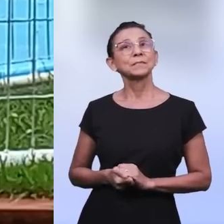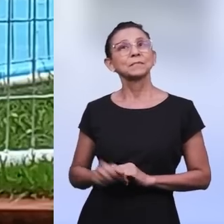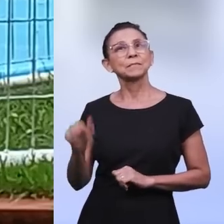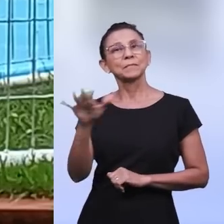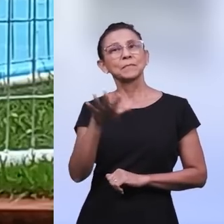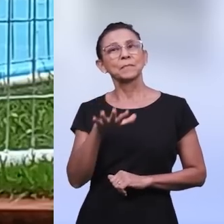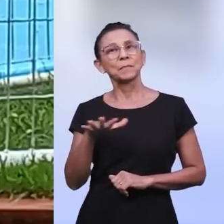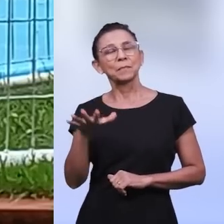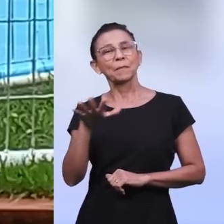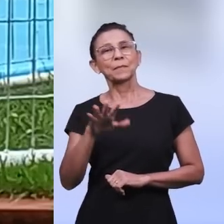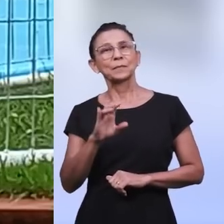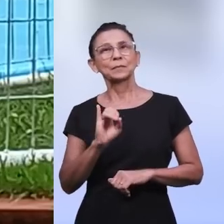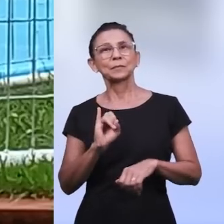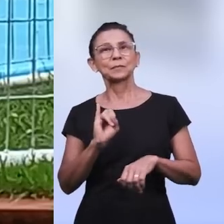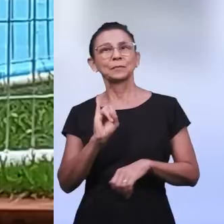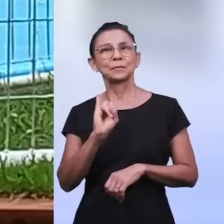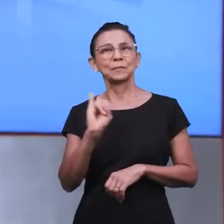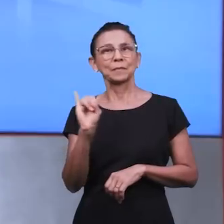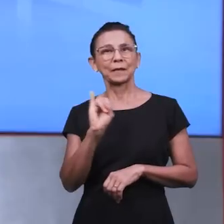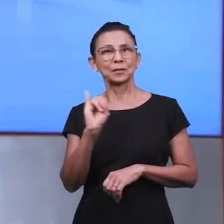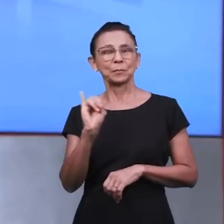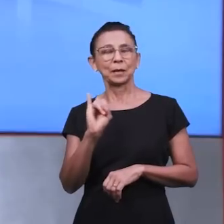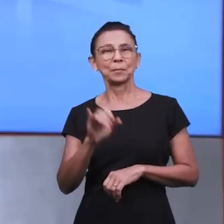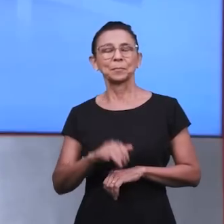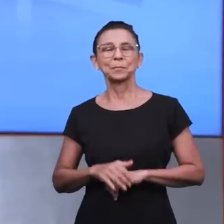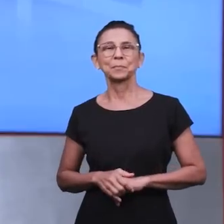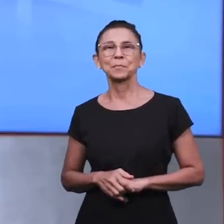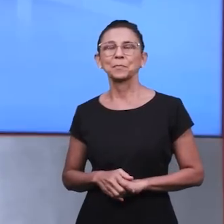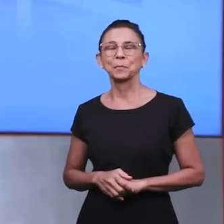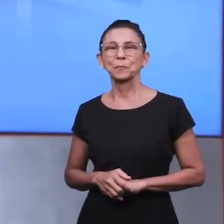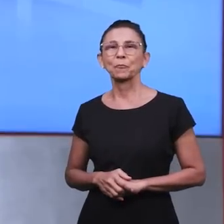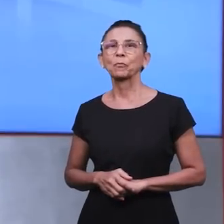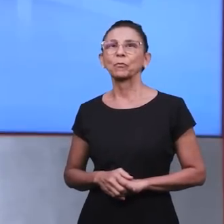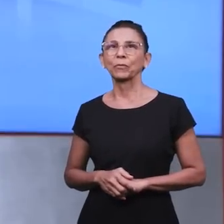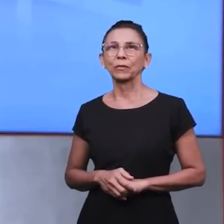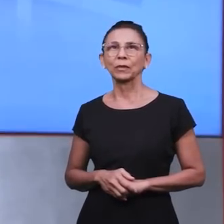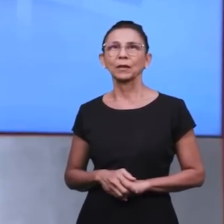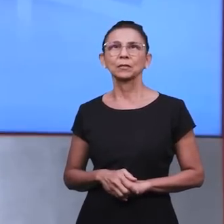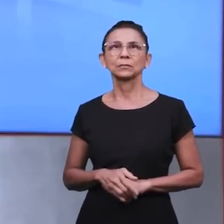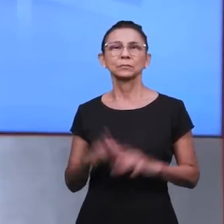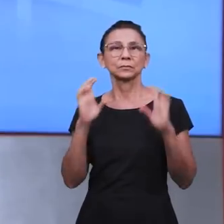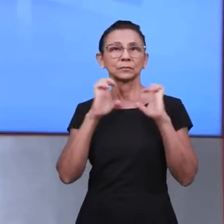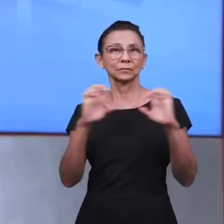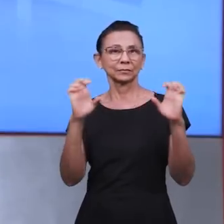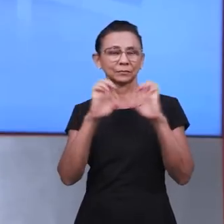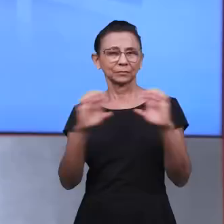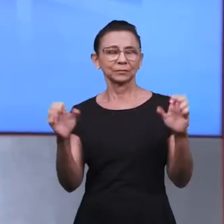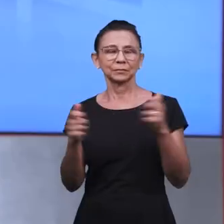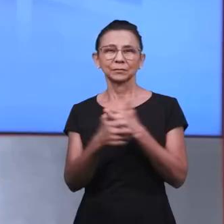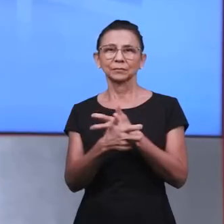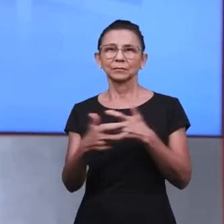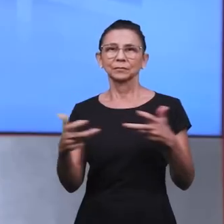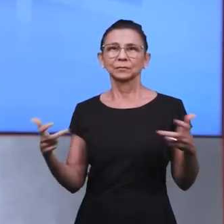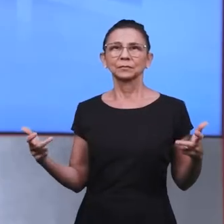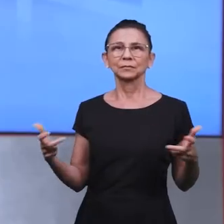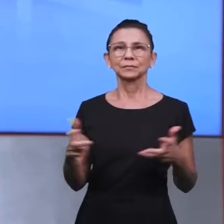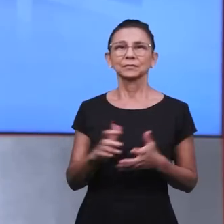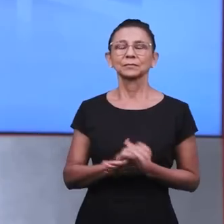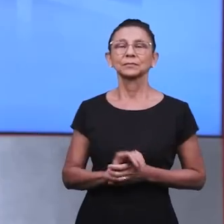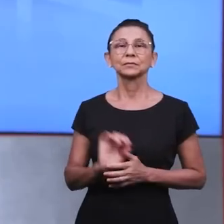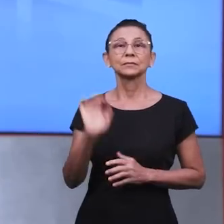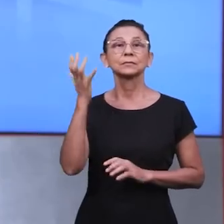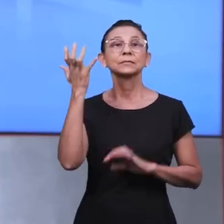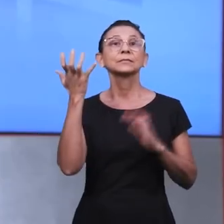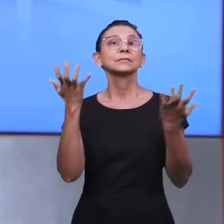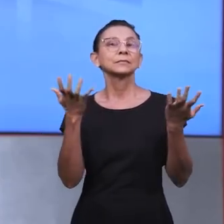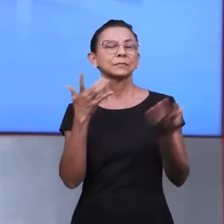Itacibá. Um grande abraço aos queridos irmãos. E falando em Itacibá, nós tivemos evangelizações, vamos falar agora dos trabalhos evangelísticos